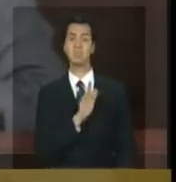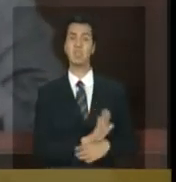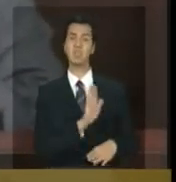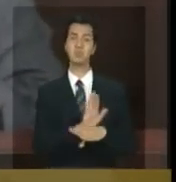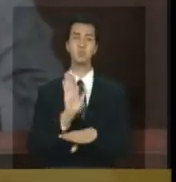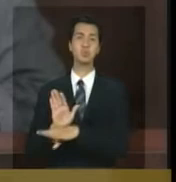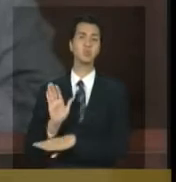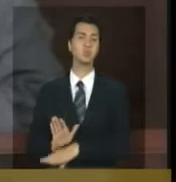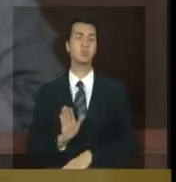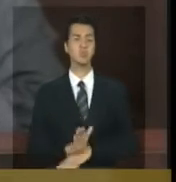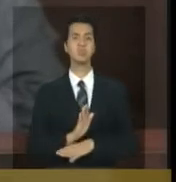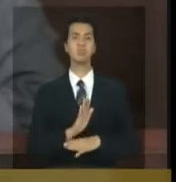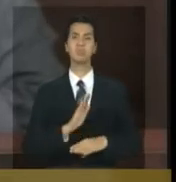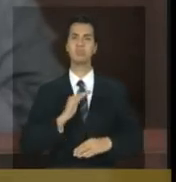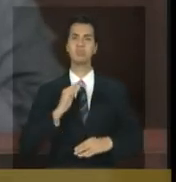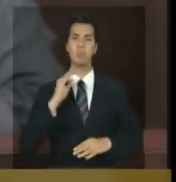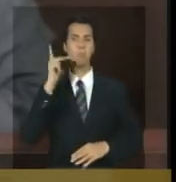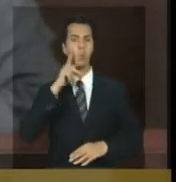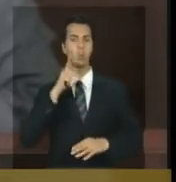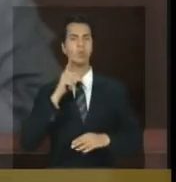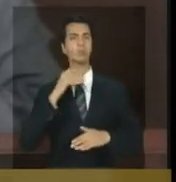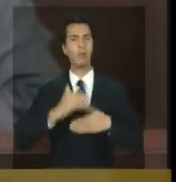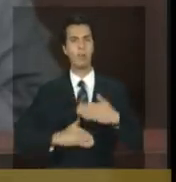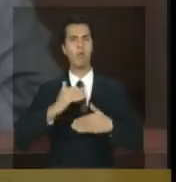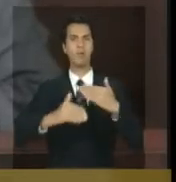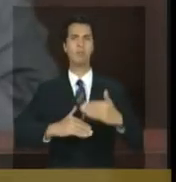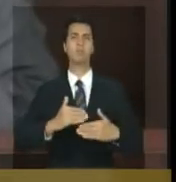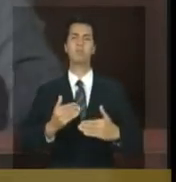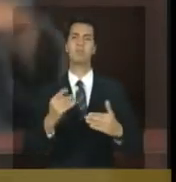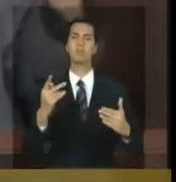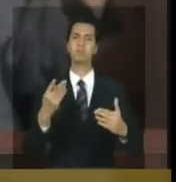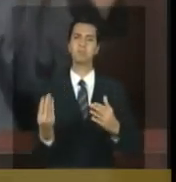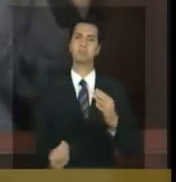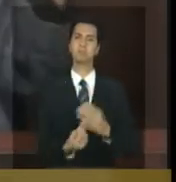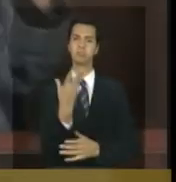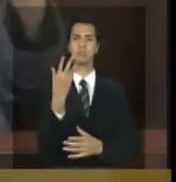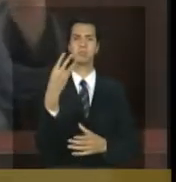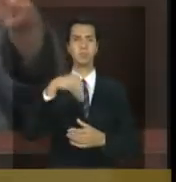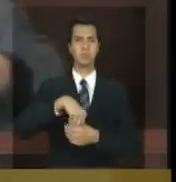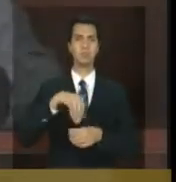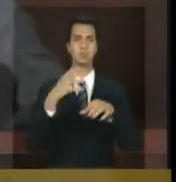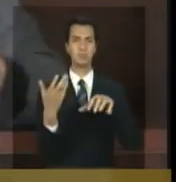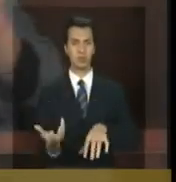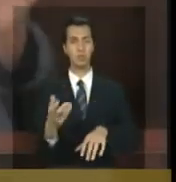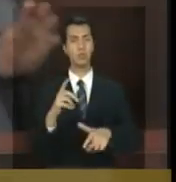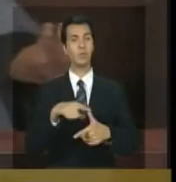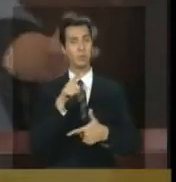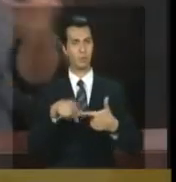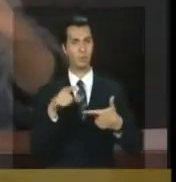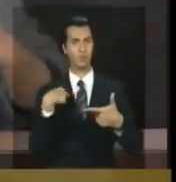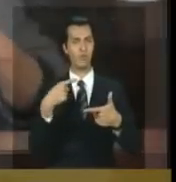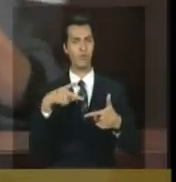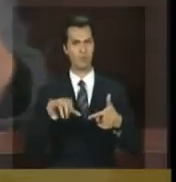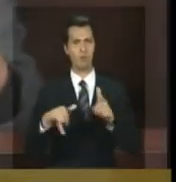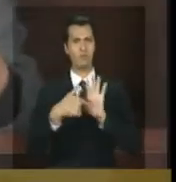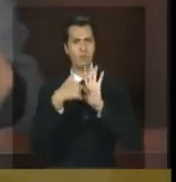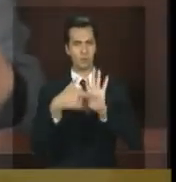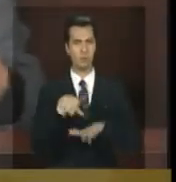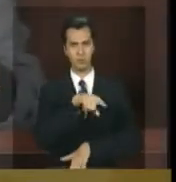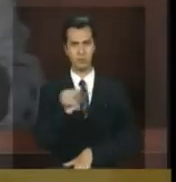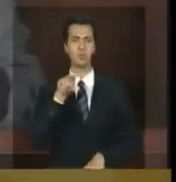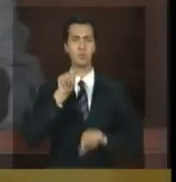para a envergadura política do debate do Código que acabou acontecendo no Senado e que depois eu vou ilustrar para vocês uma das ações, uma